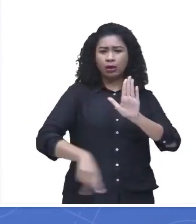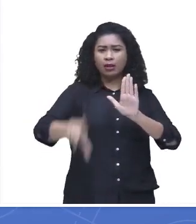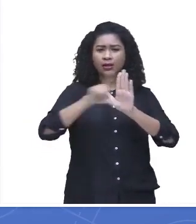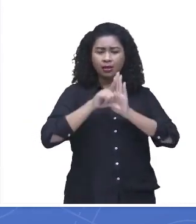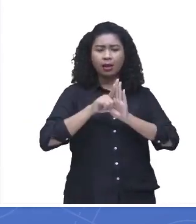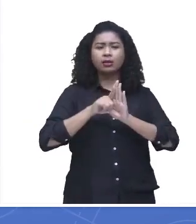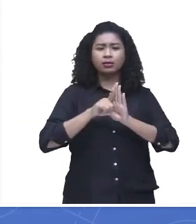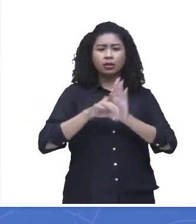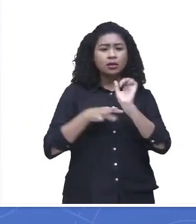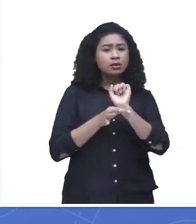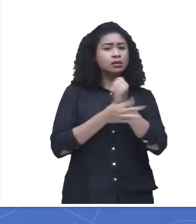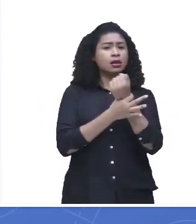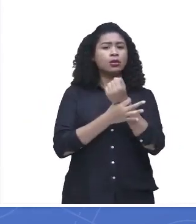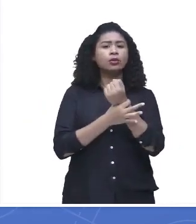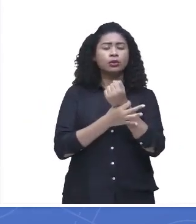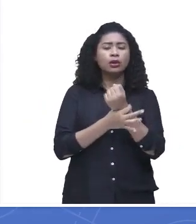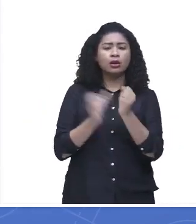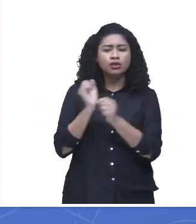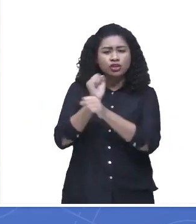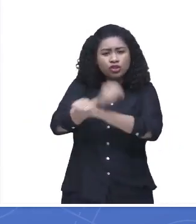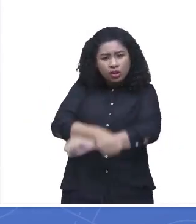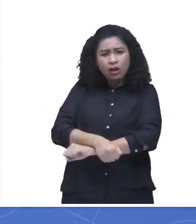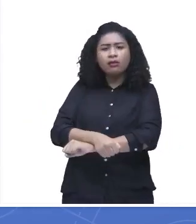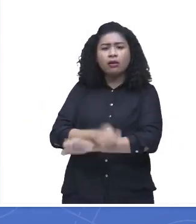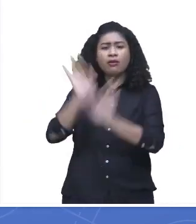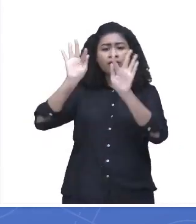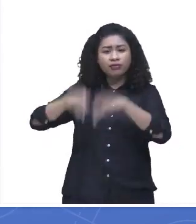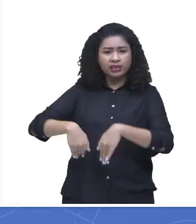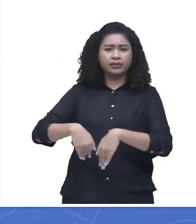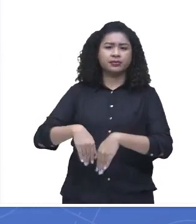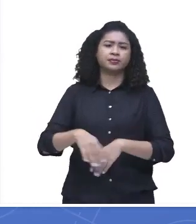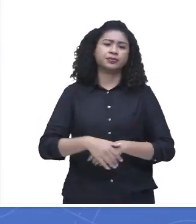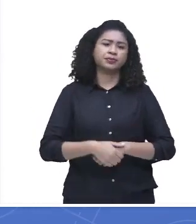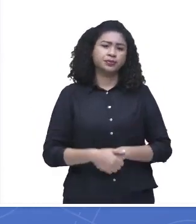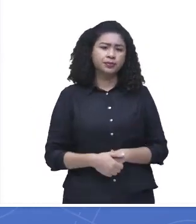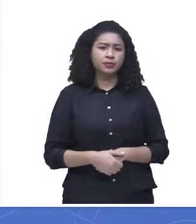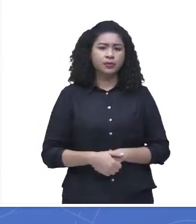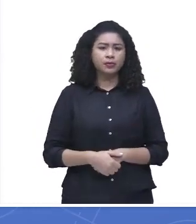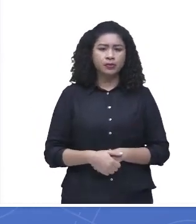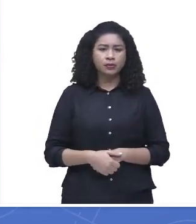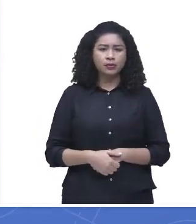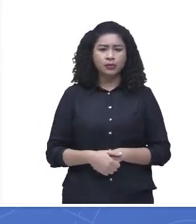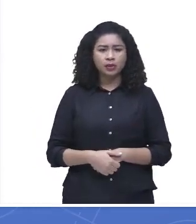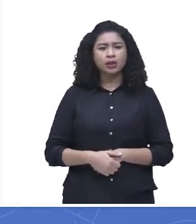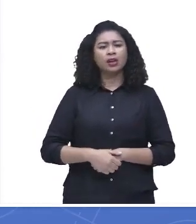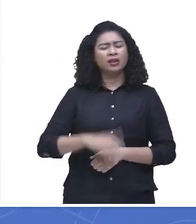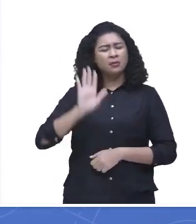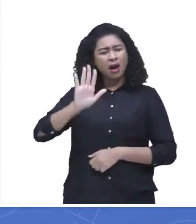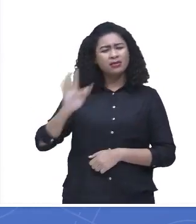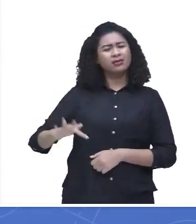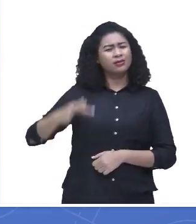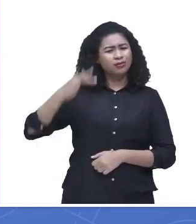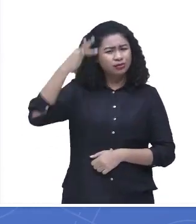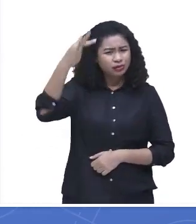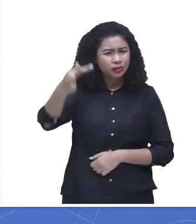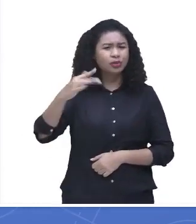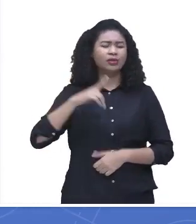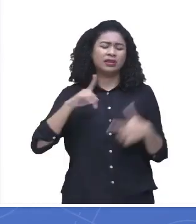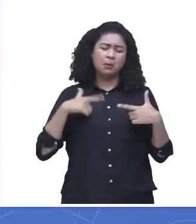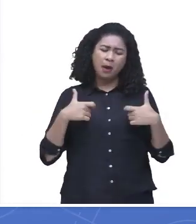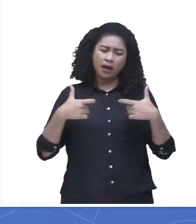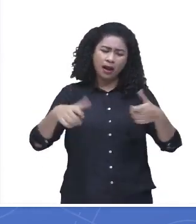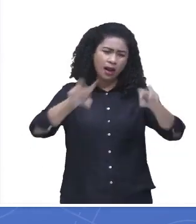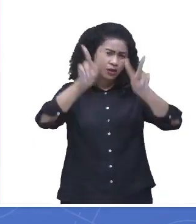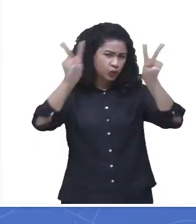Não, professora, aí está um grande problema. Inclusive, mais para frente, haverá uma guerra civil nos Estados Unidos justamente pela questão da escravidão,